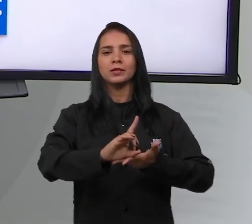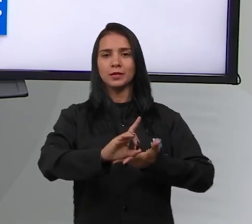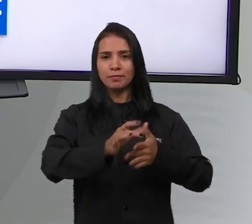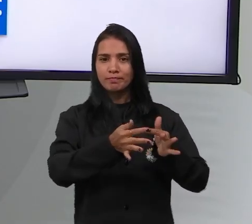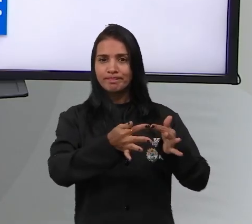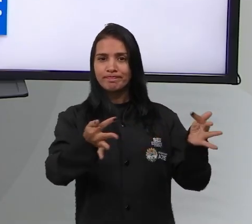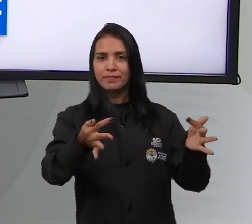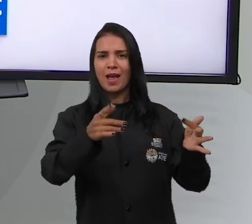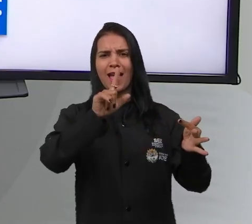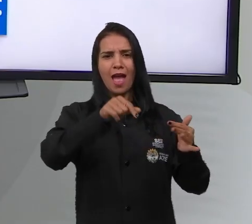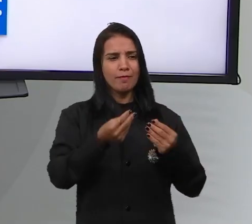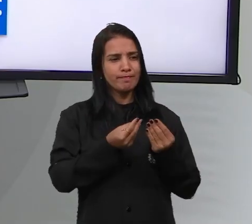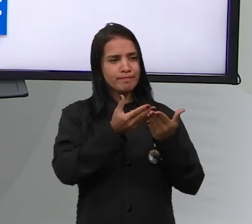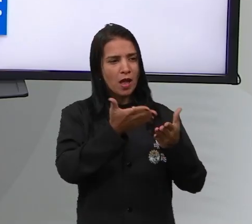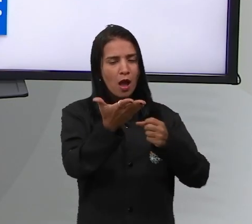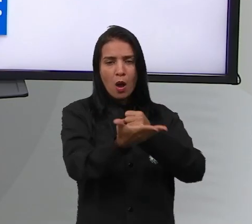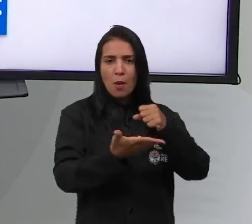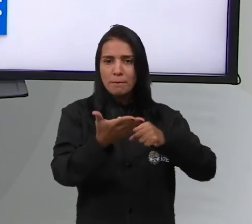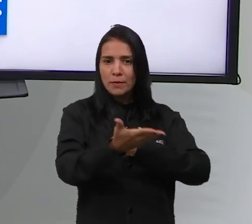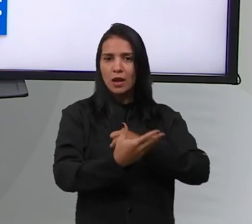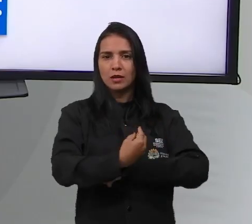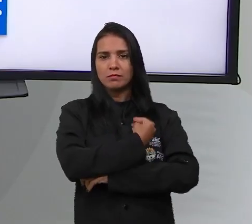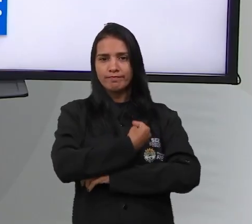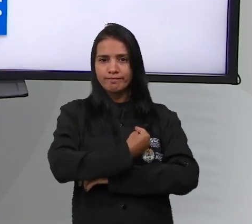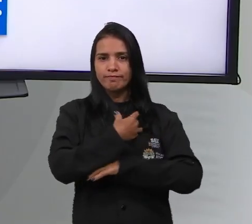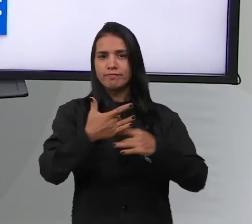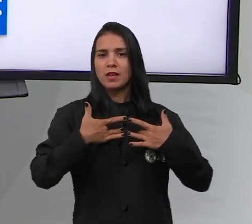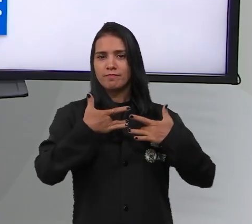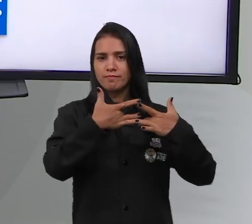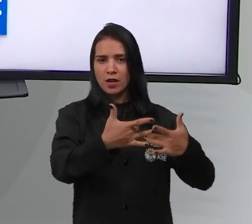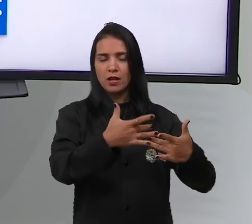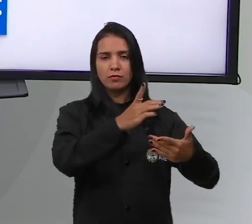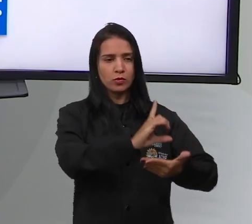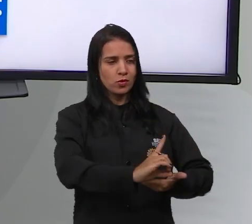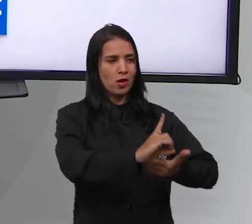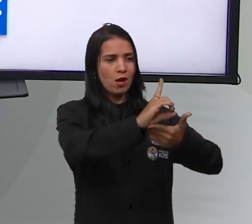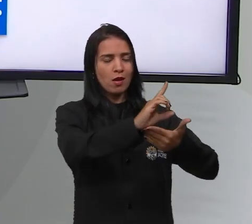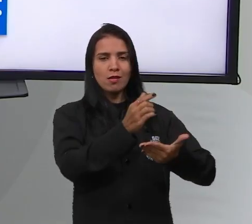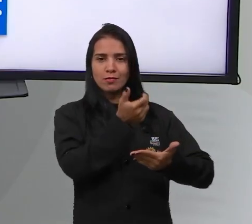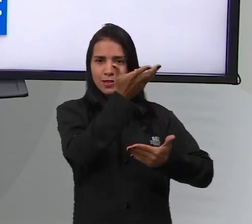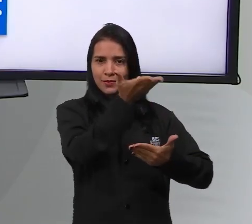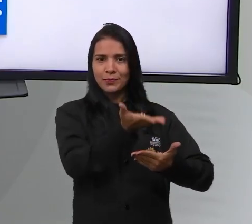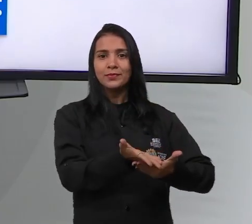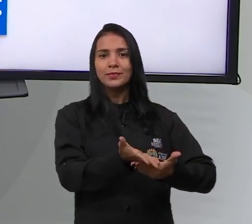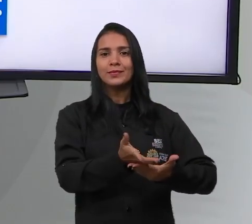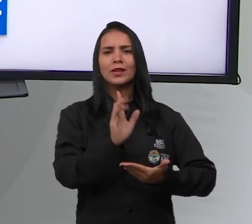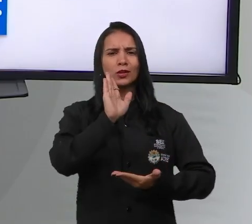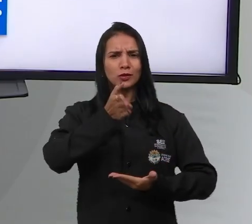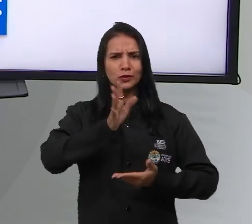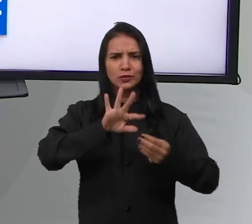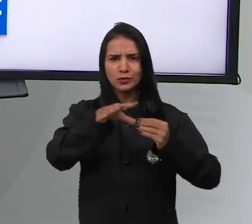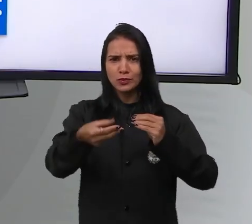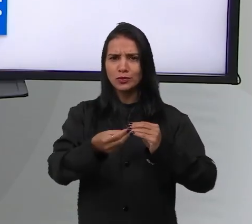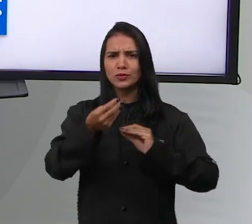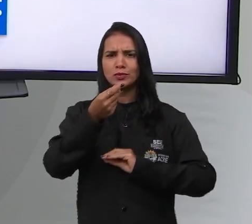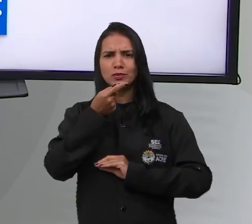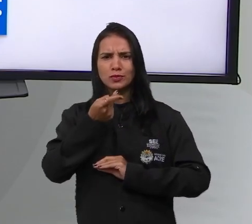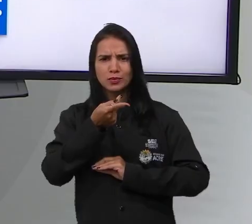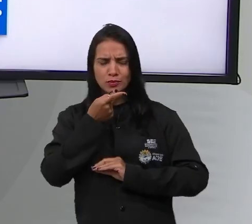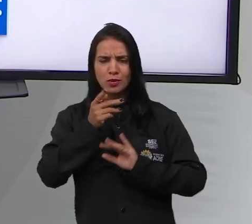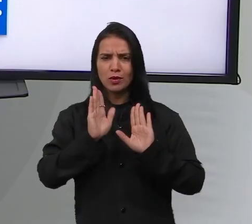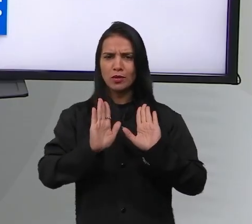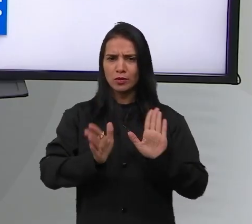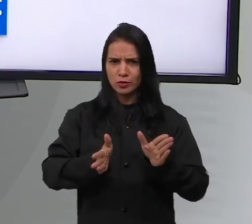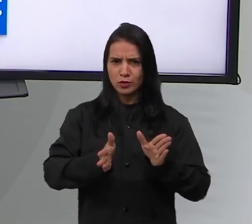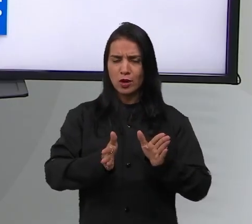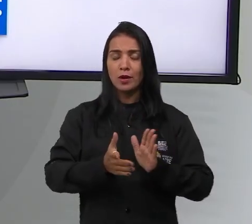garantindo o básico ao trabalhador. É aquilo que eu mencionei anteriormente. A partir do momento que